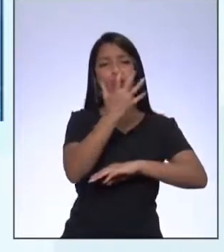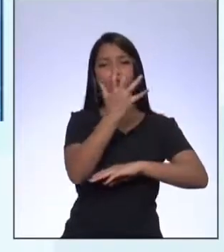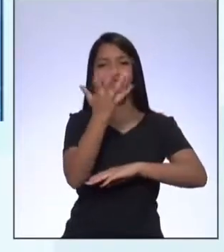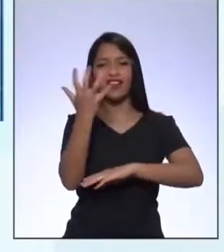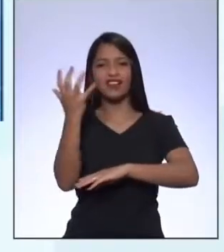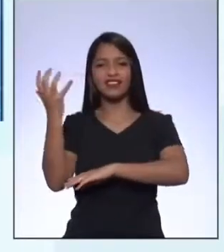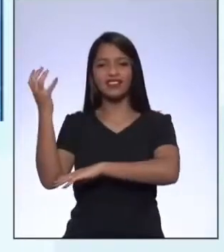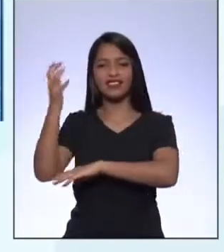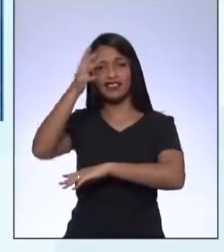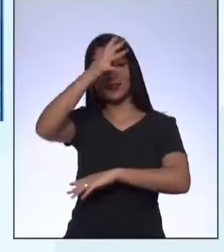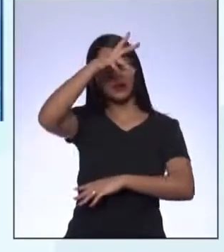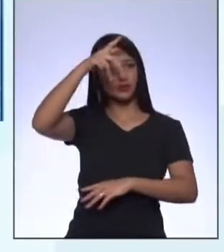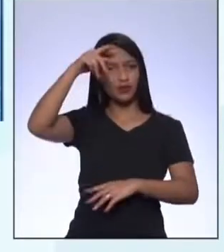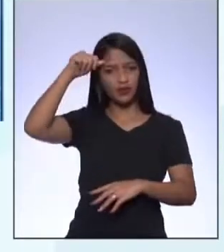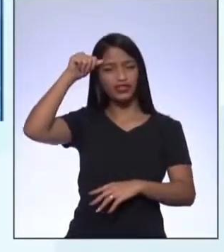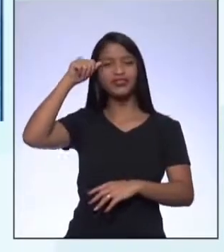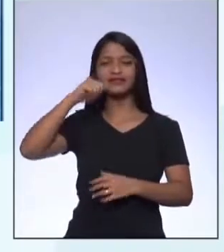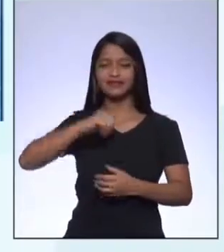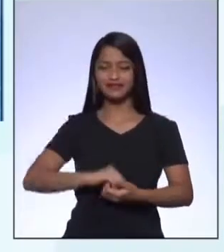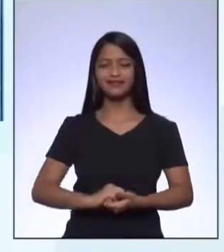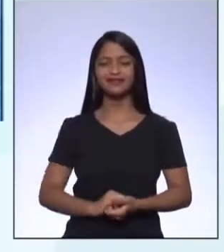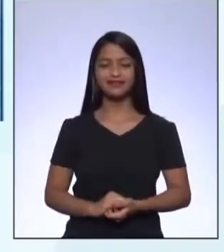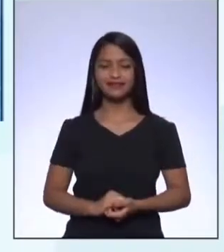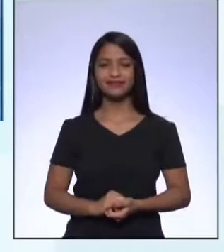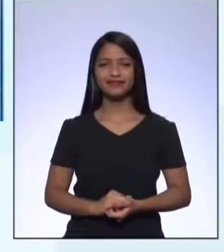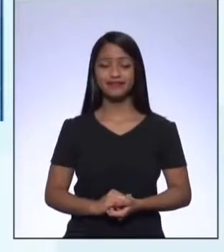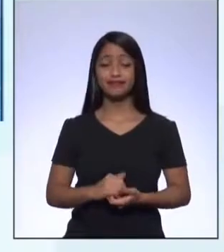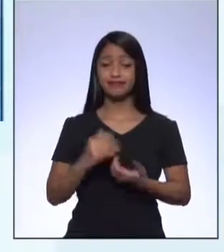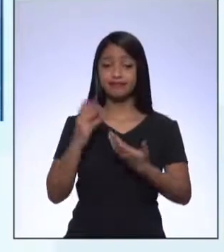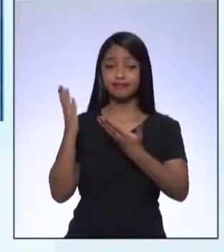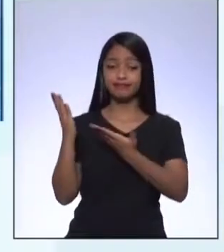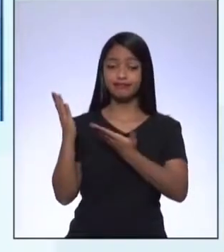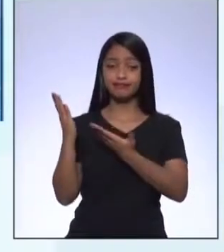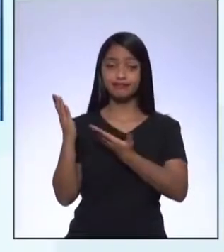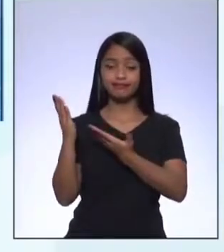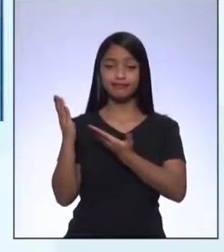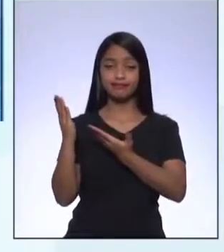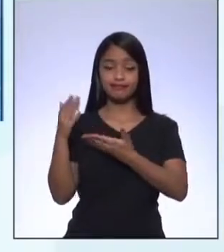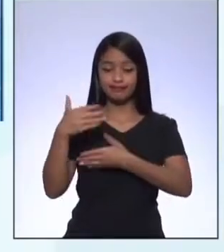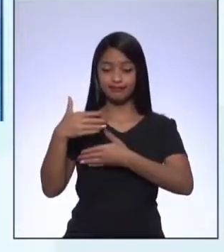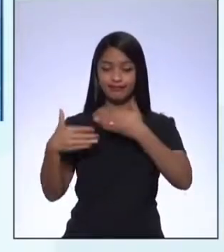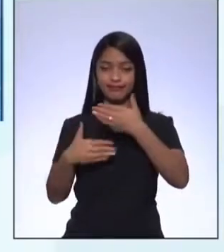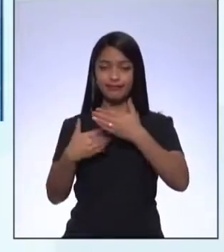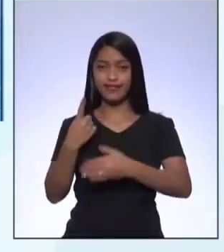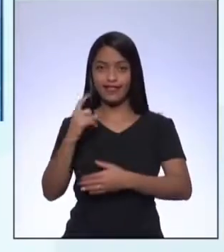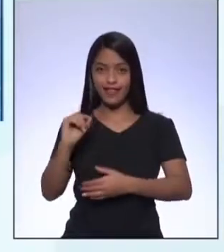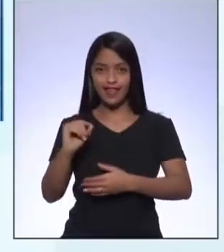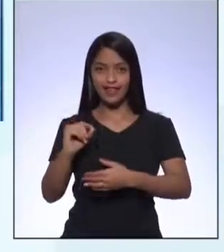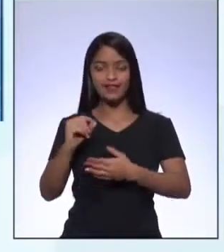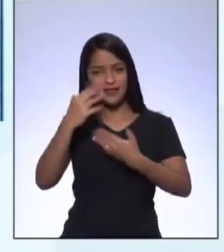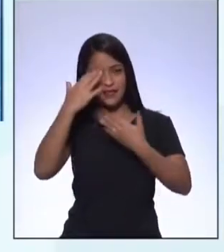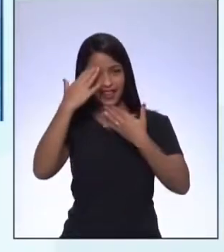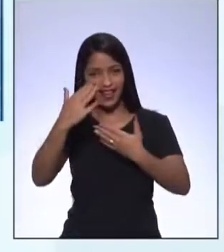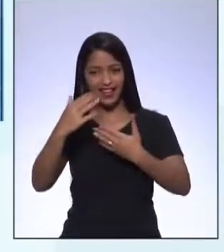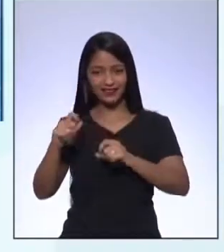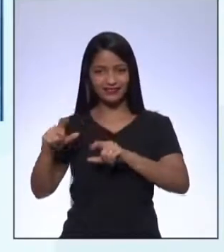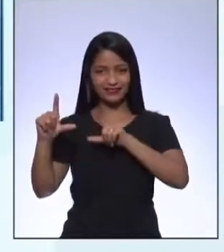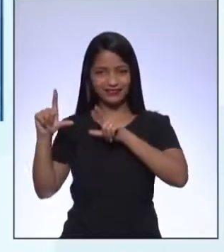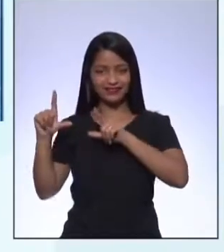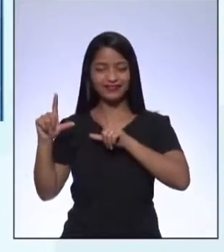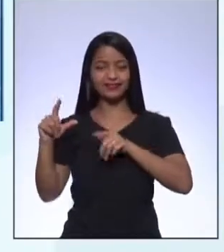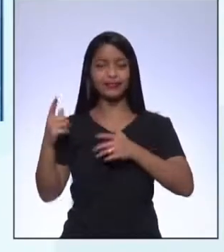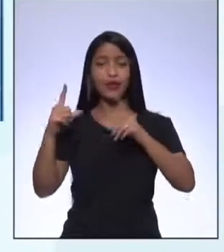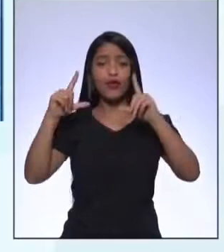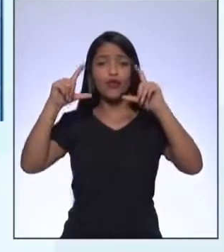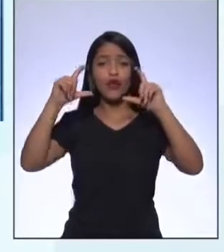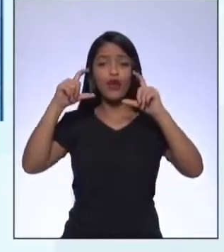amazônica. Tá bom, gente? E olha só que interessante isso. Aí a gente indo lá para o slide 10, muito bem, obrigado. Olha só a